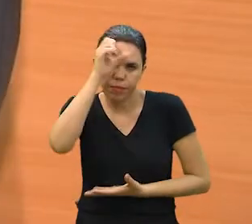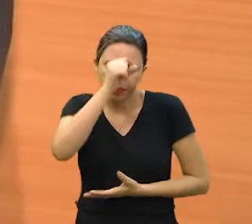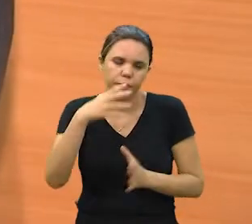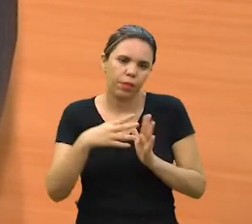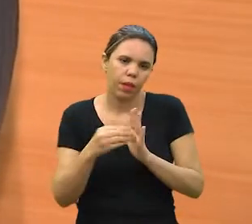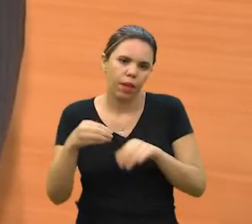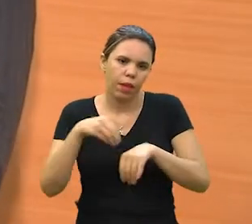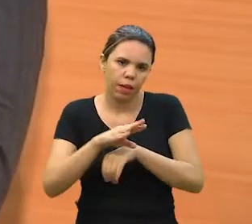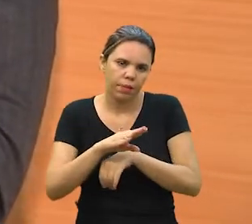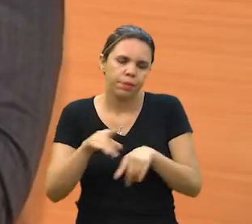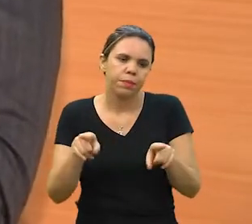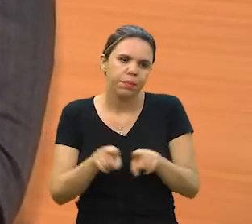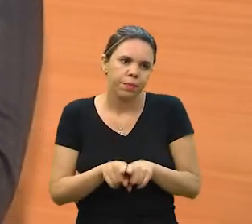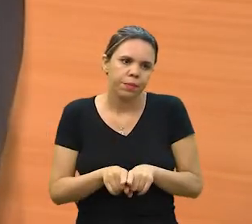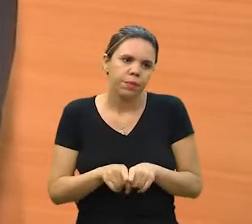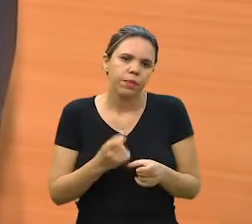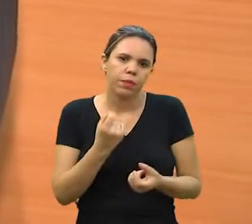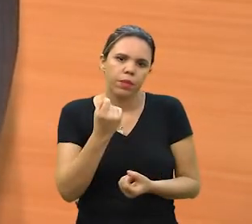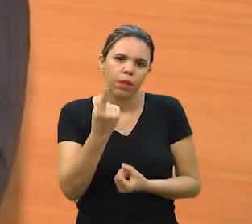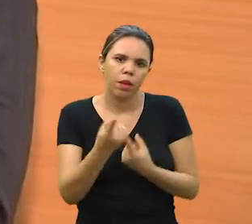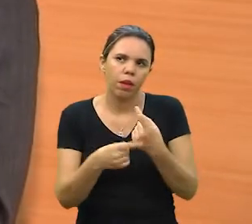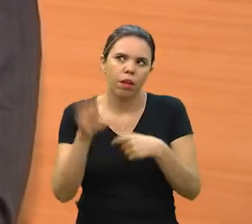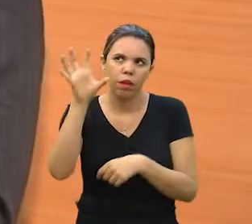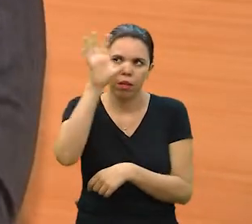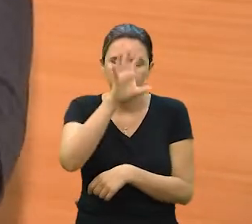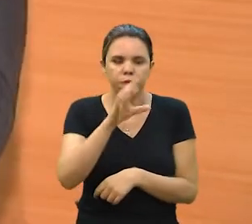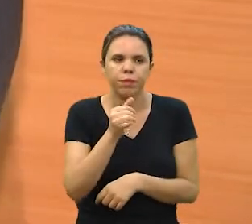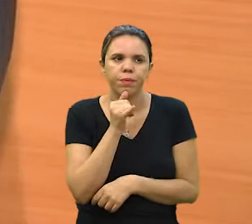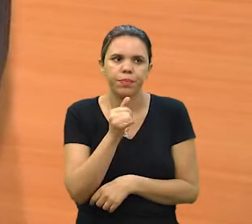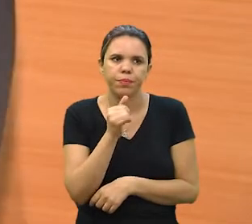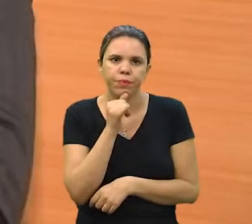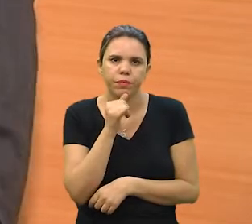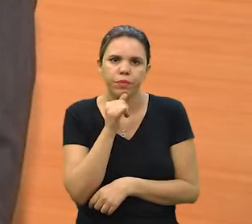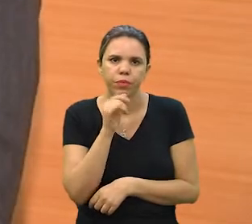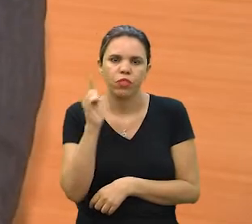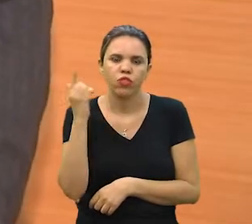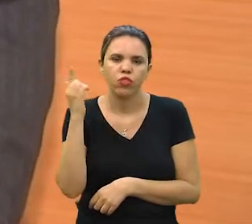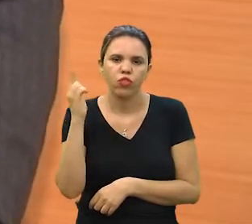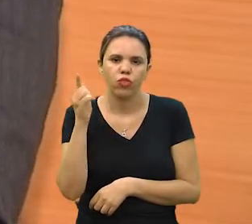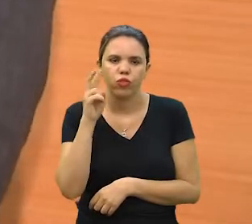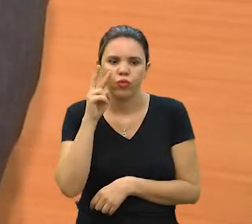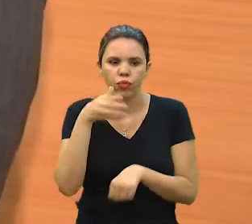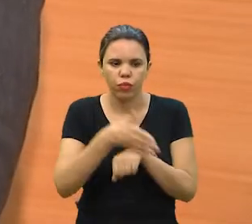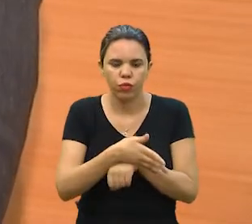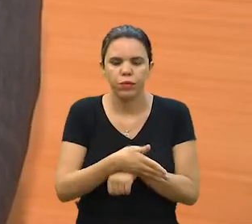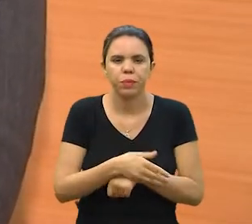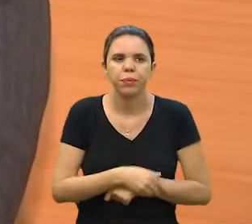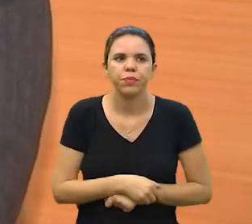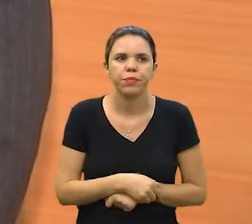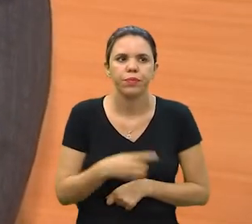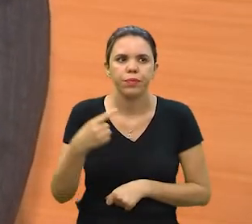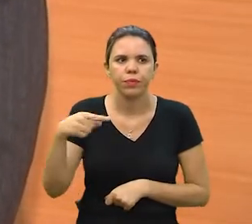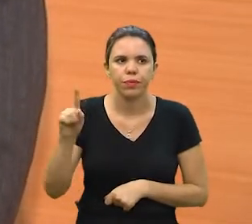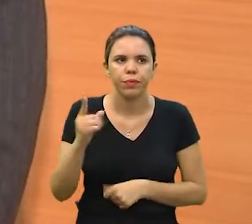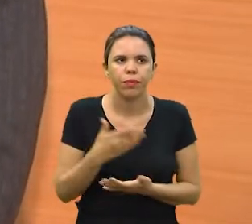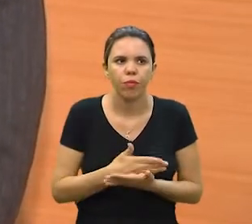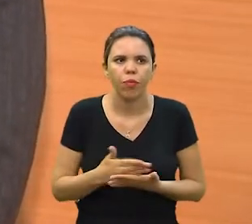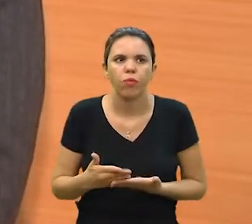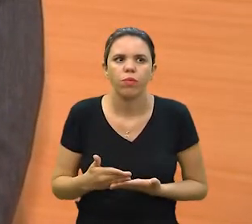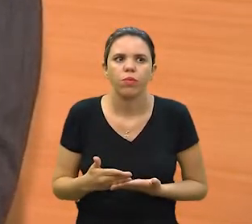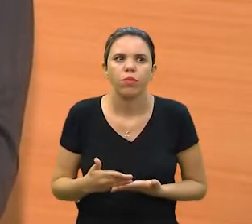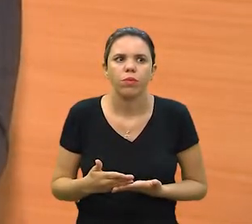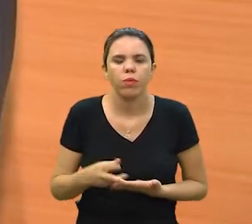modelo foi trazido também para alguns estados. Então eu vou dar o exemplo do estado de Goiás, que eu pude visitar. Lá